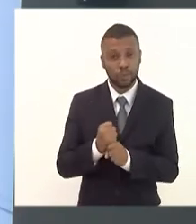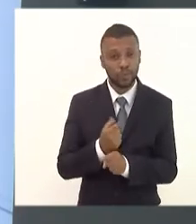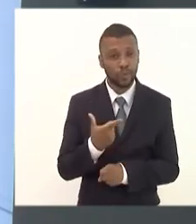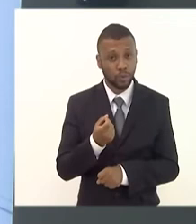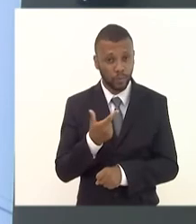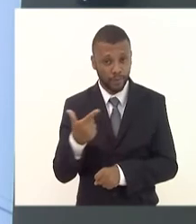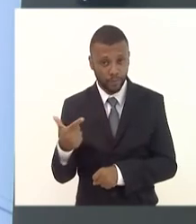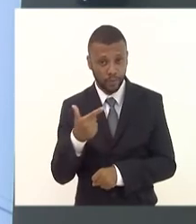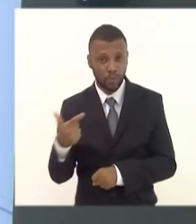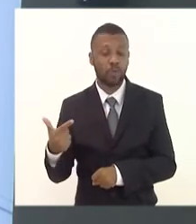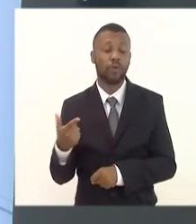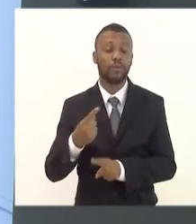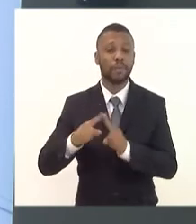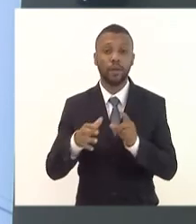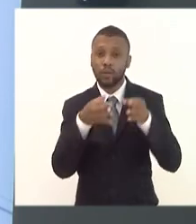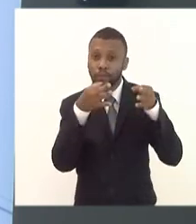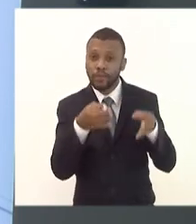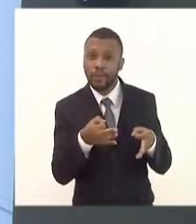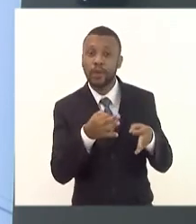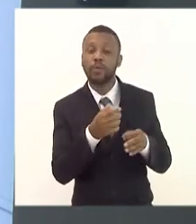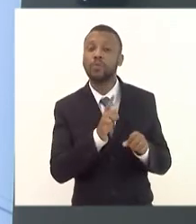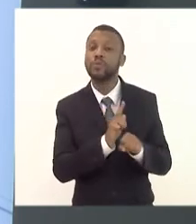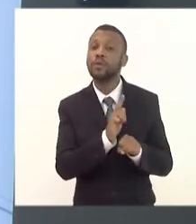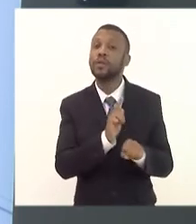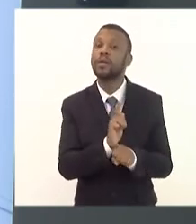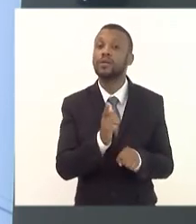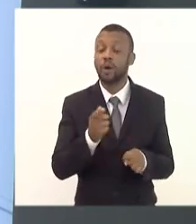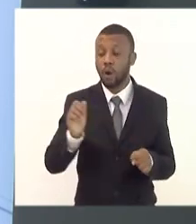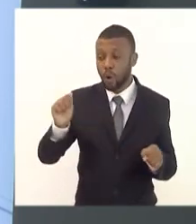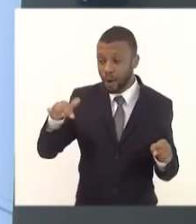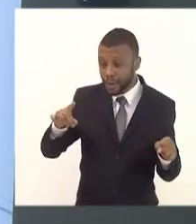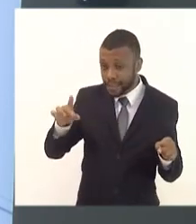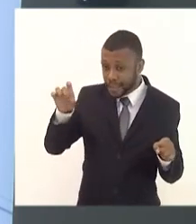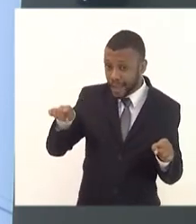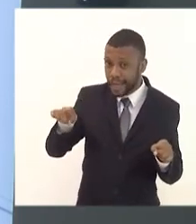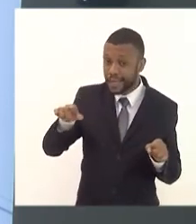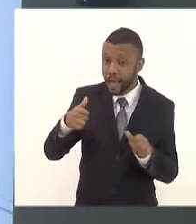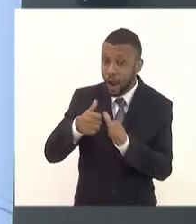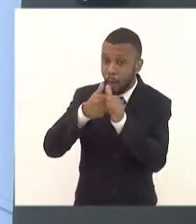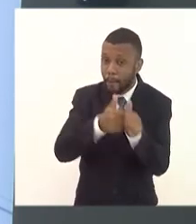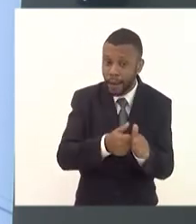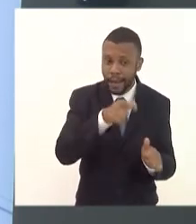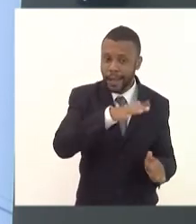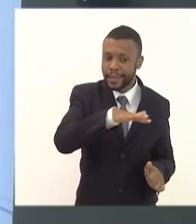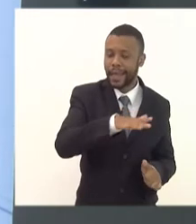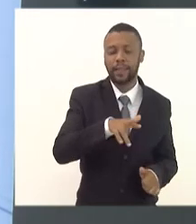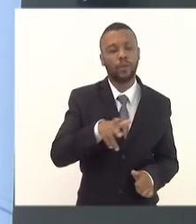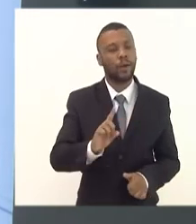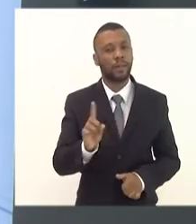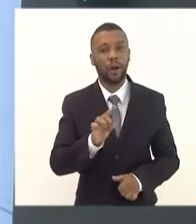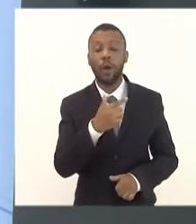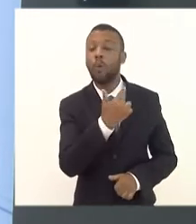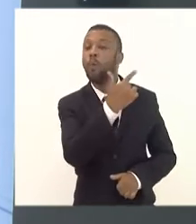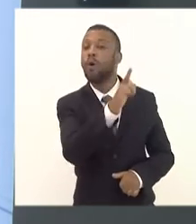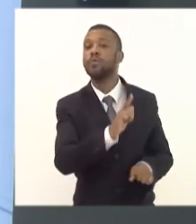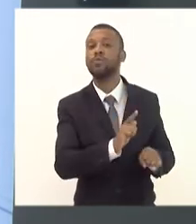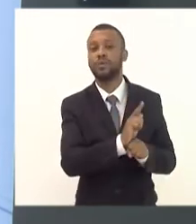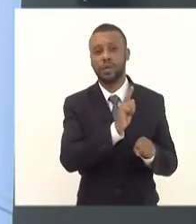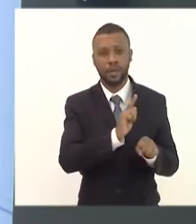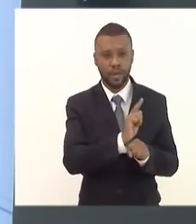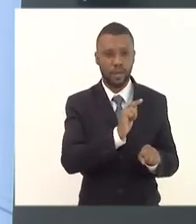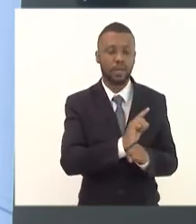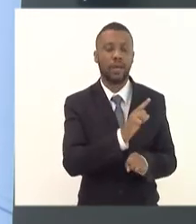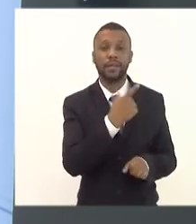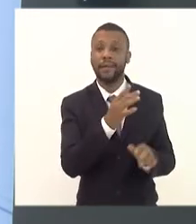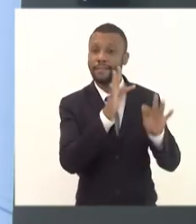com o outro gerente, não é o André que acompanha a parte do Limpar Rio, é outro gerente. Ele falou que está para finalizar agora em abril e